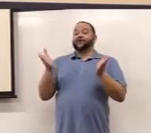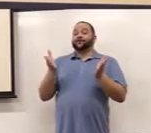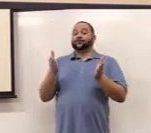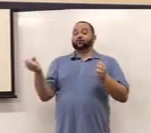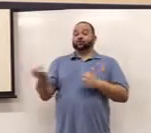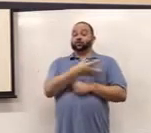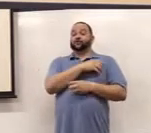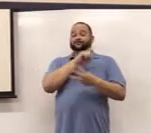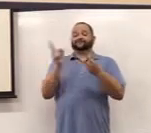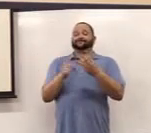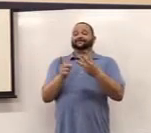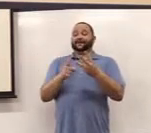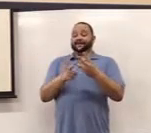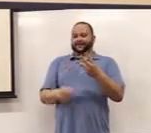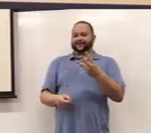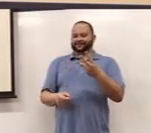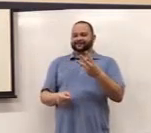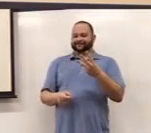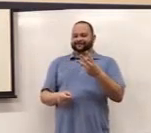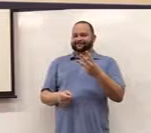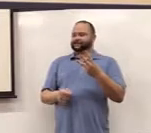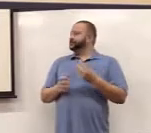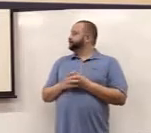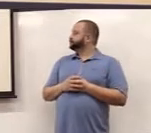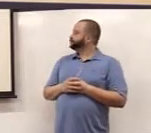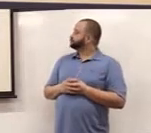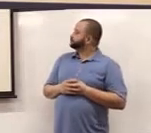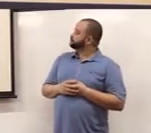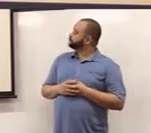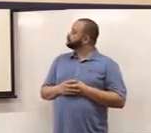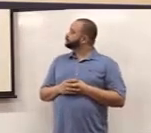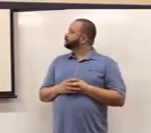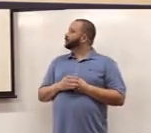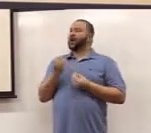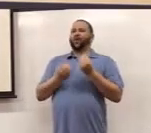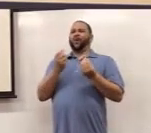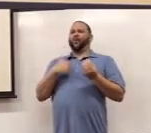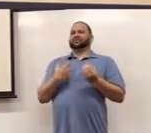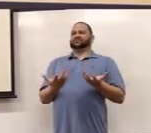mais um movimento que vão ser trabalhados nessa música. Como assim?